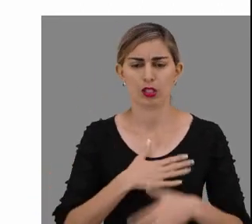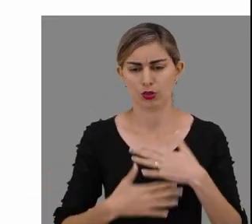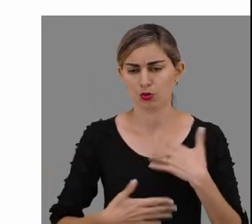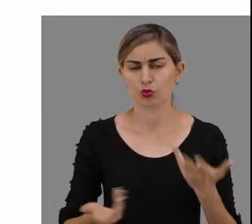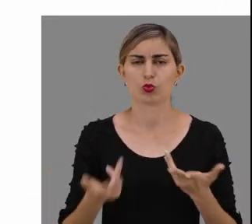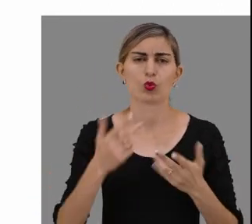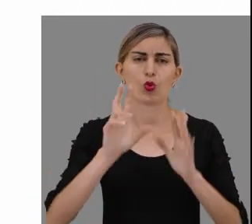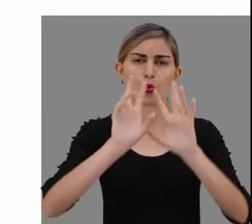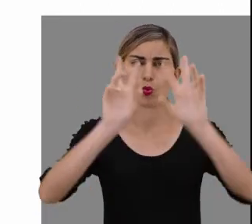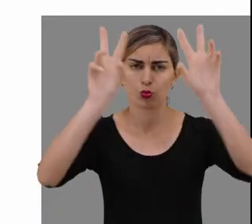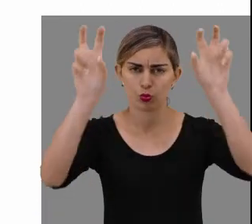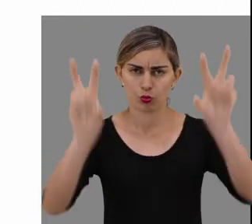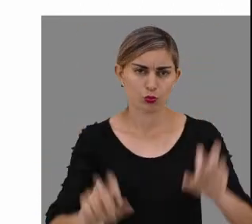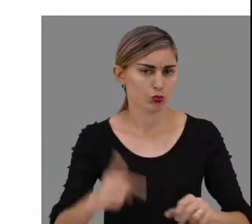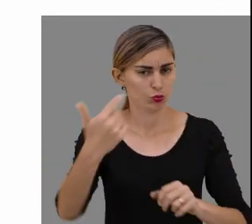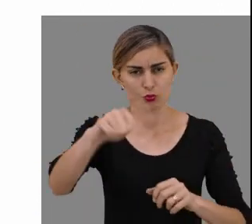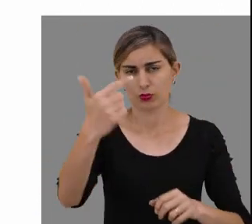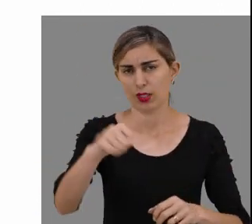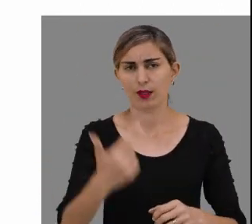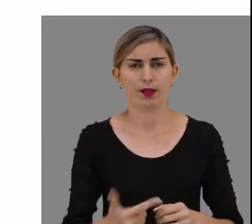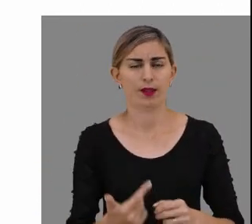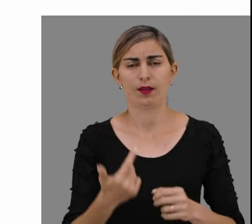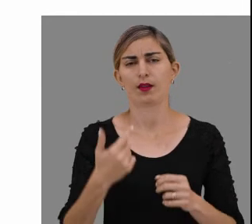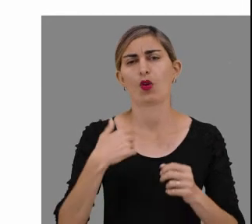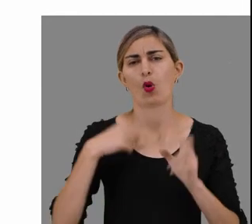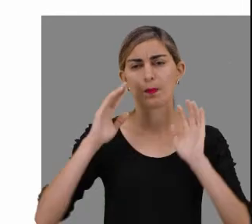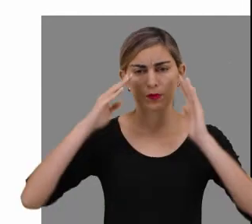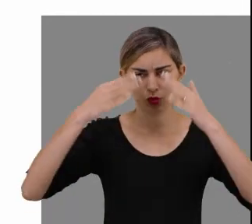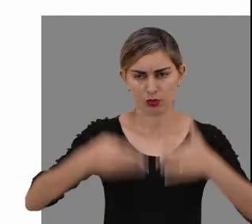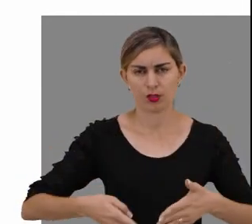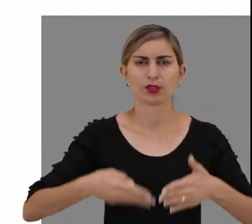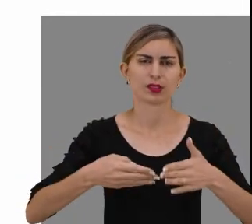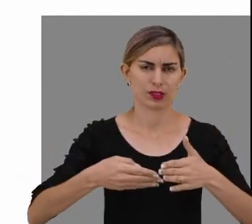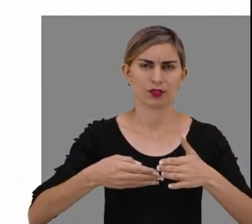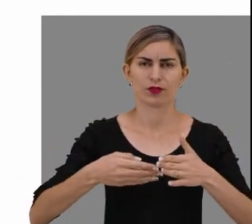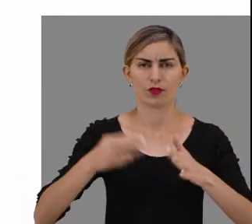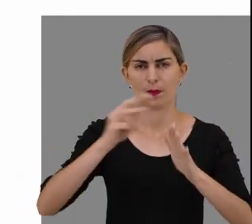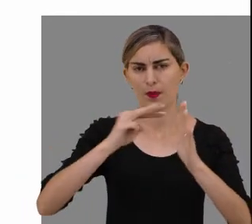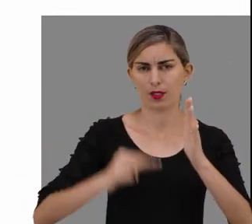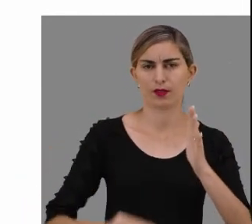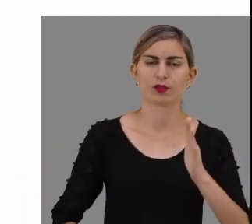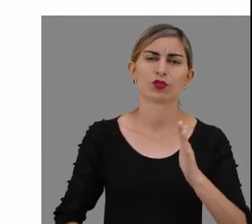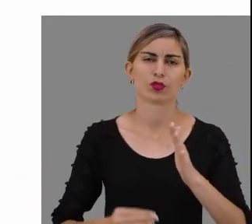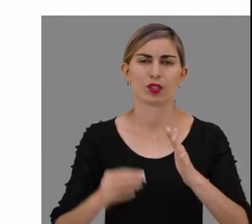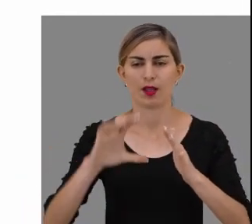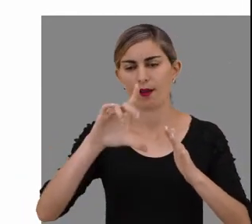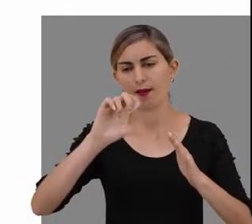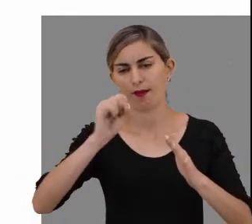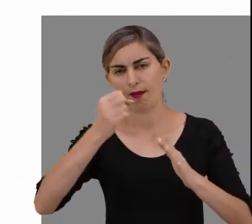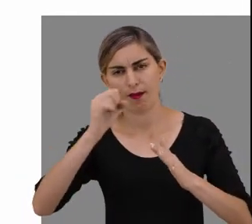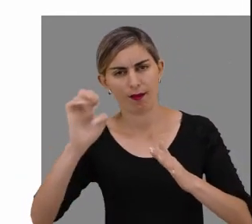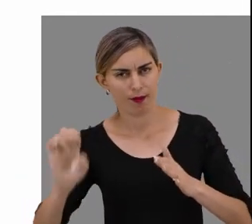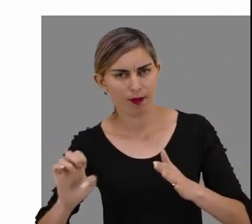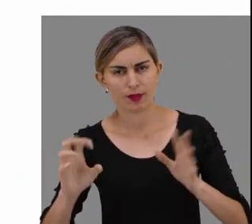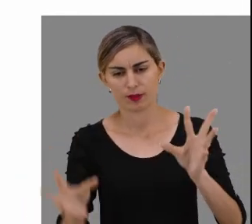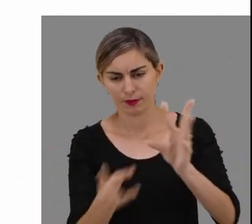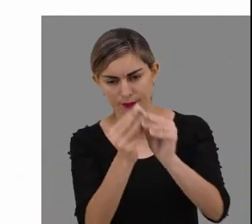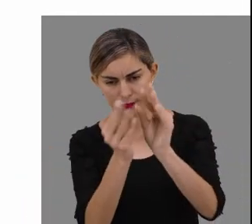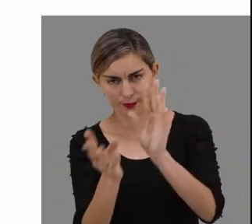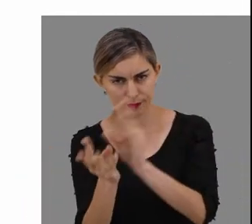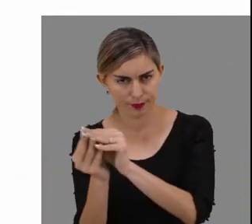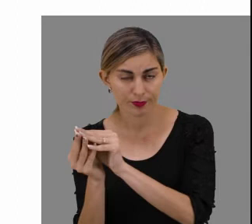possuir corpo nem conteúdo. O objetivo é abstrair a implementação dos métodos. As classes